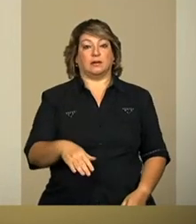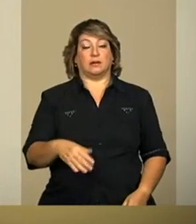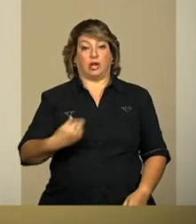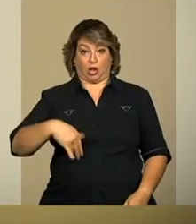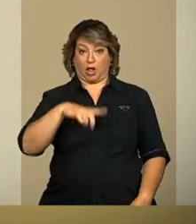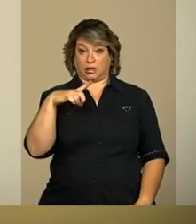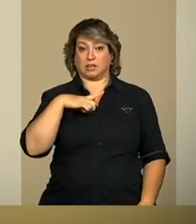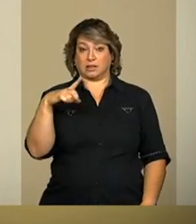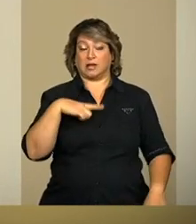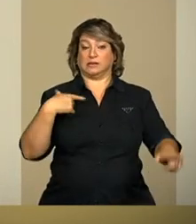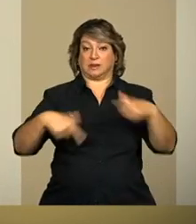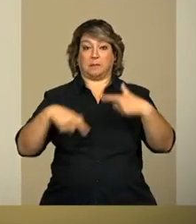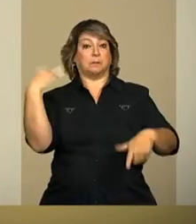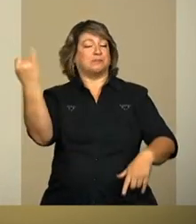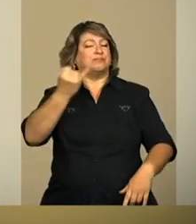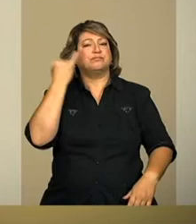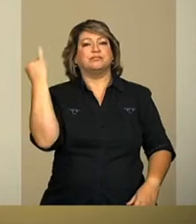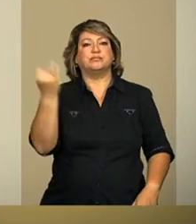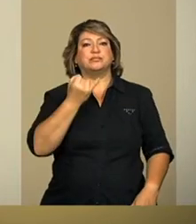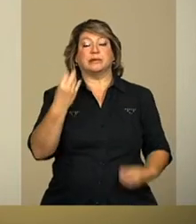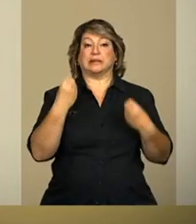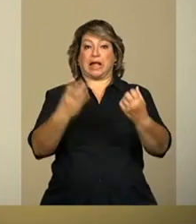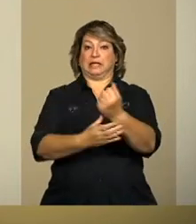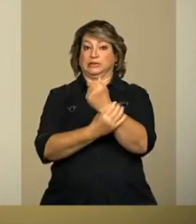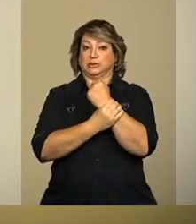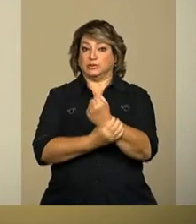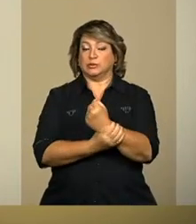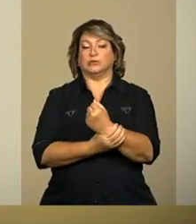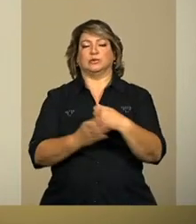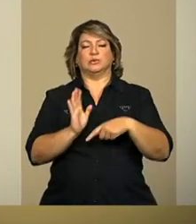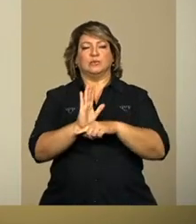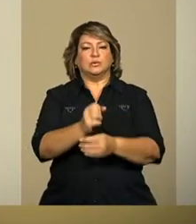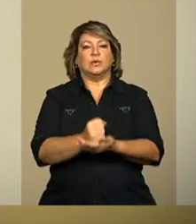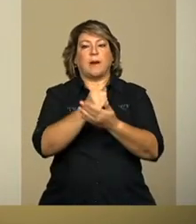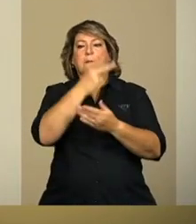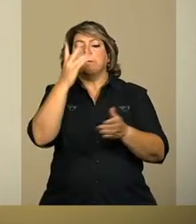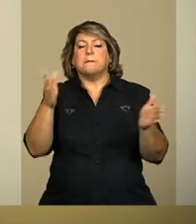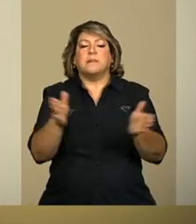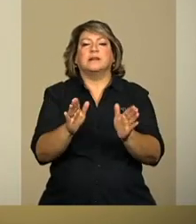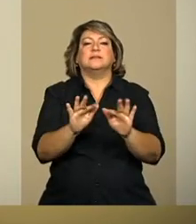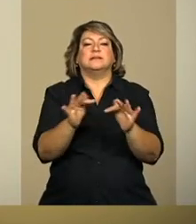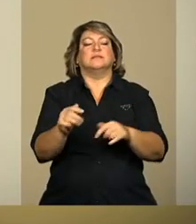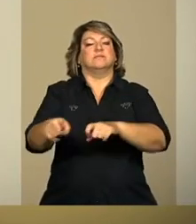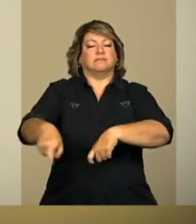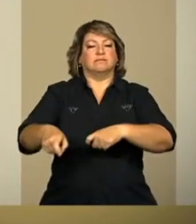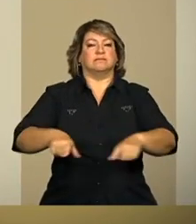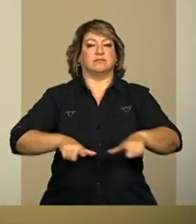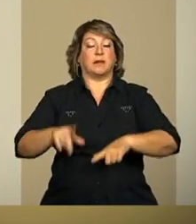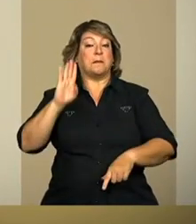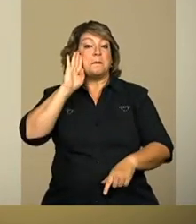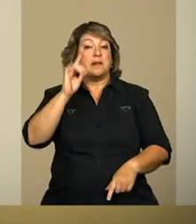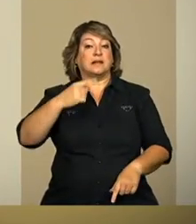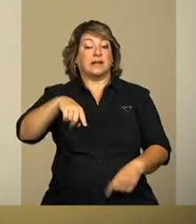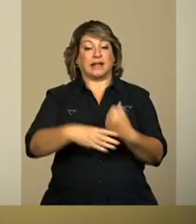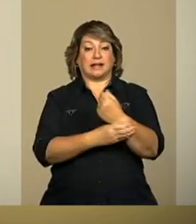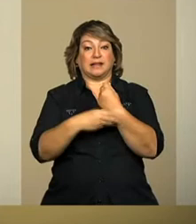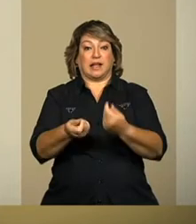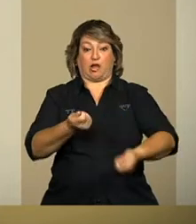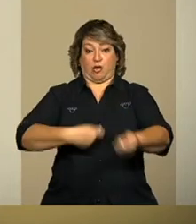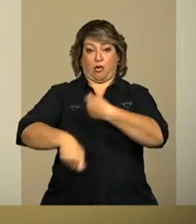ações importantíssimas que dão segurança e protege o pequeno agricultor Principalmente ao garantir a